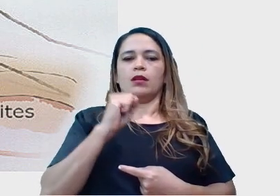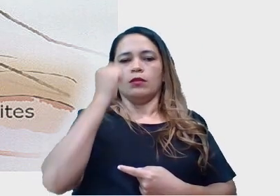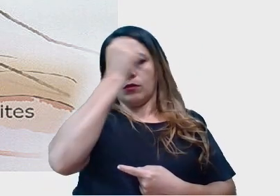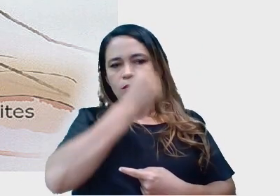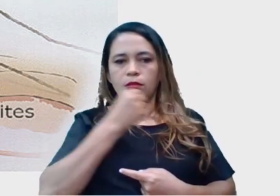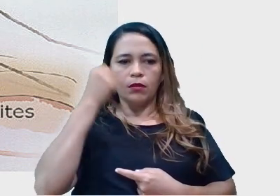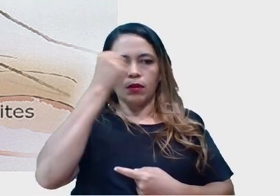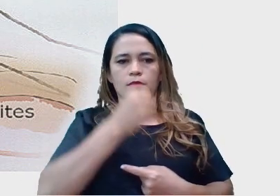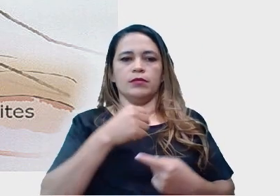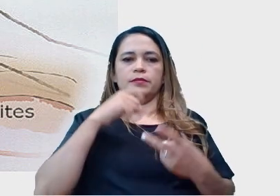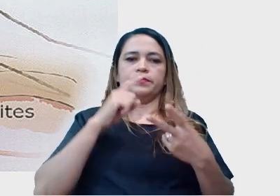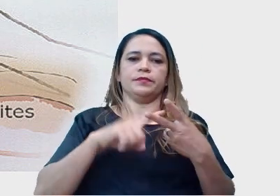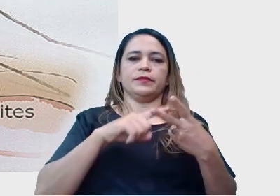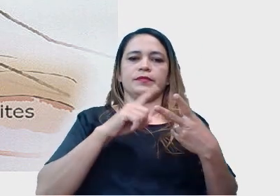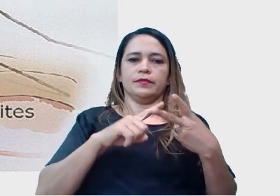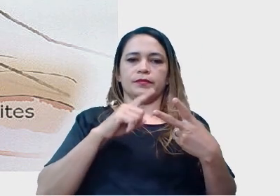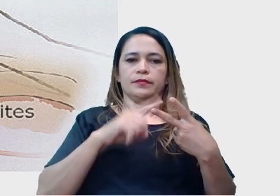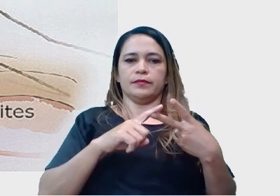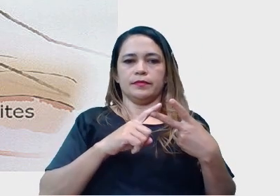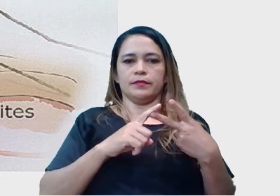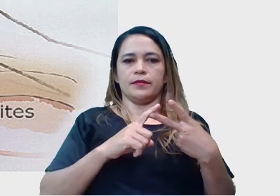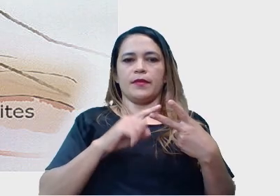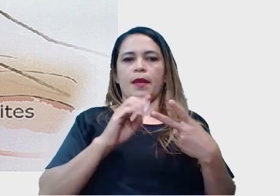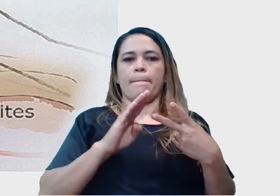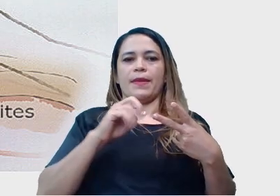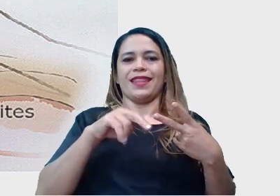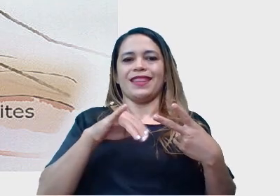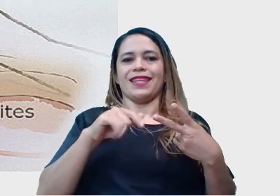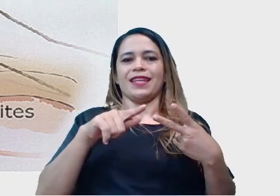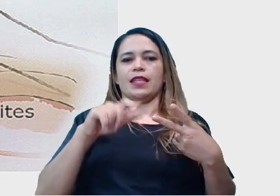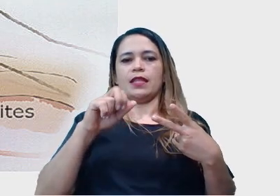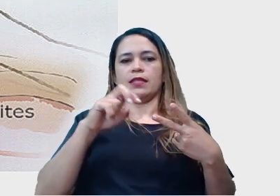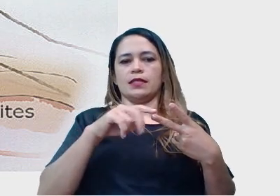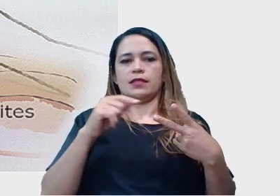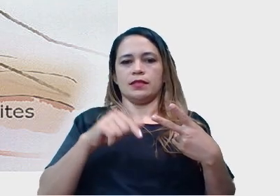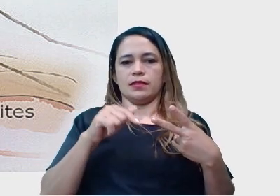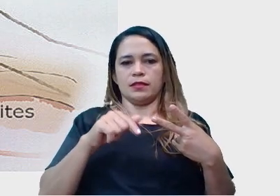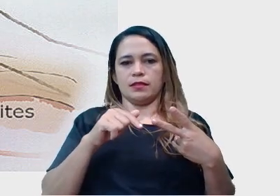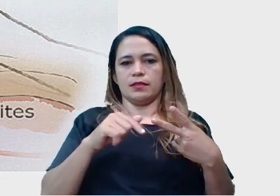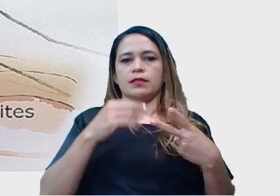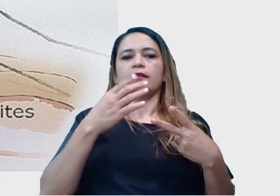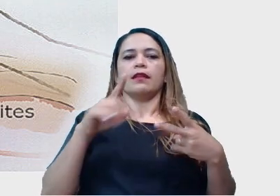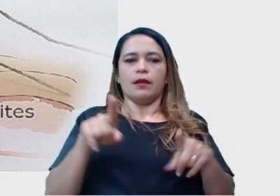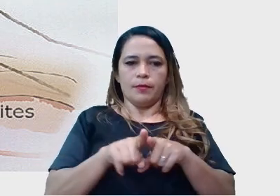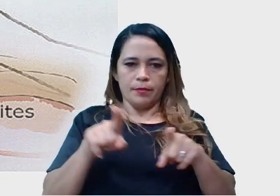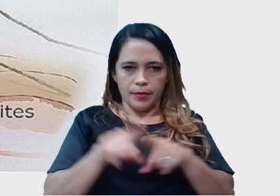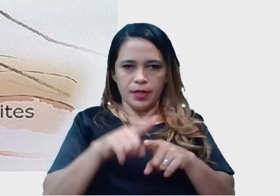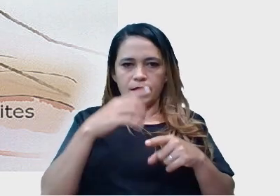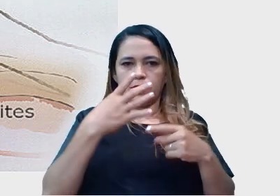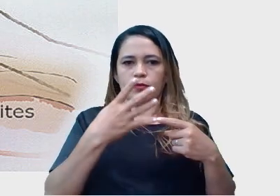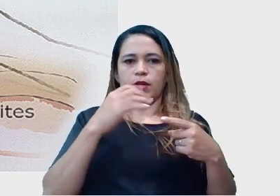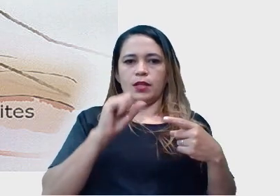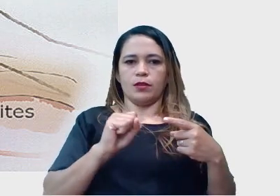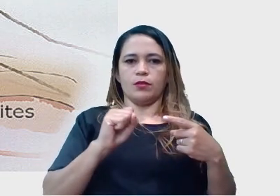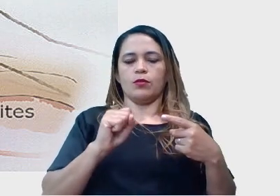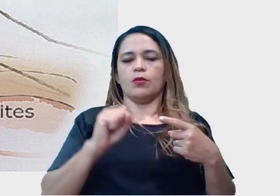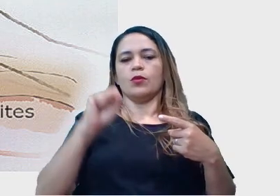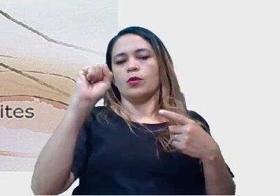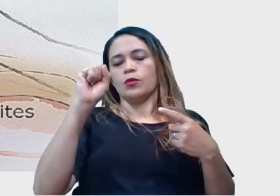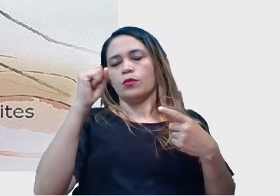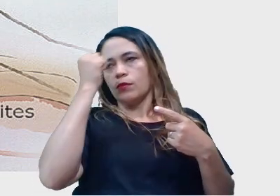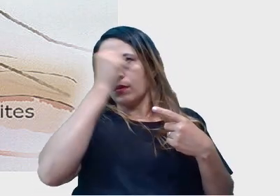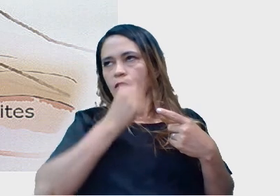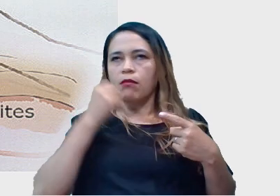ela tem a chamada terçã benigna. Também vem como terçã de 48 em 48 horas. Já vou te explicar isso agorinha, tá